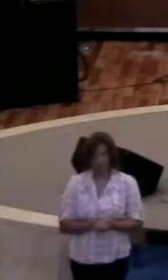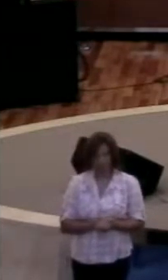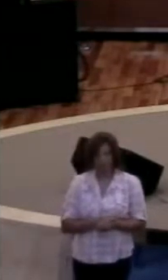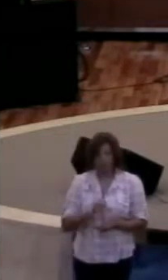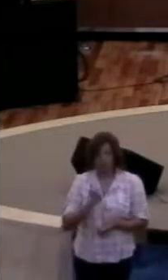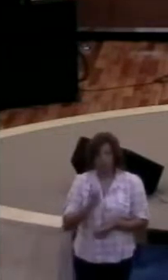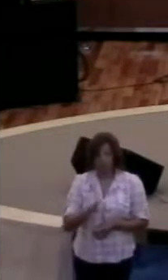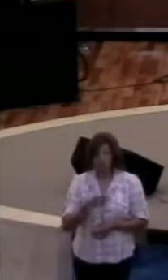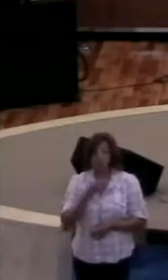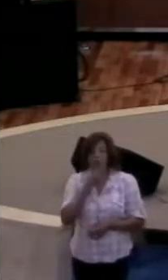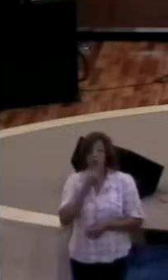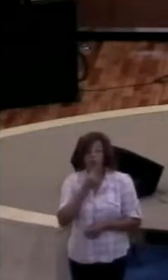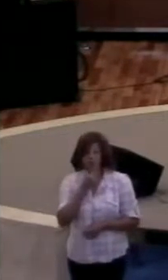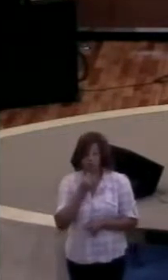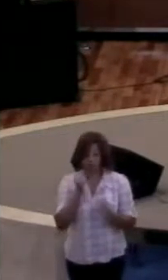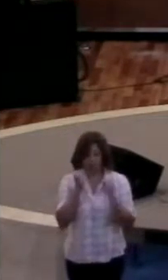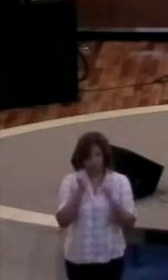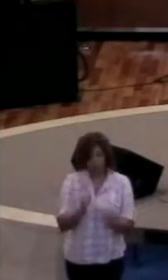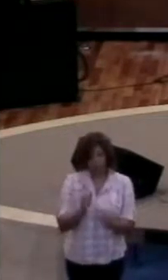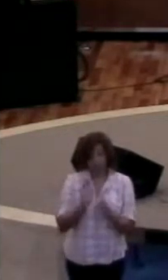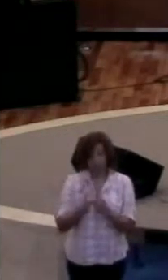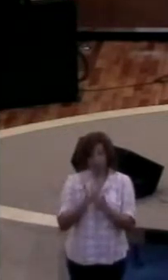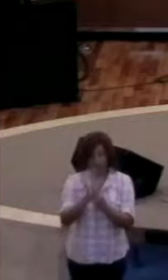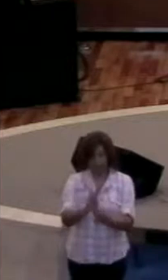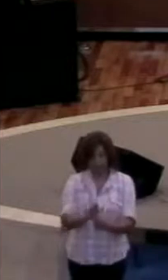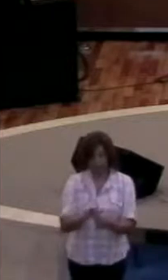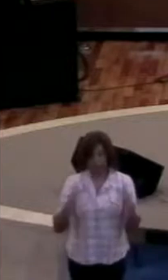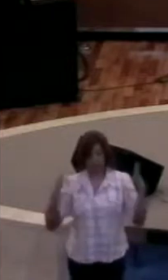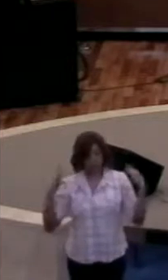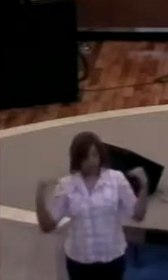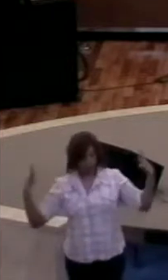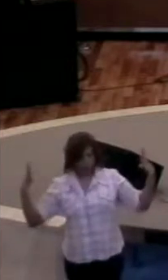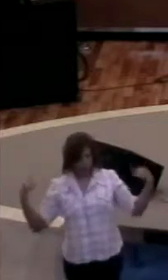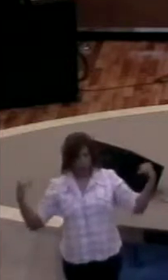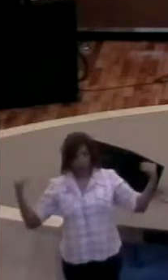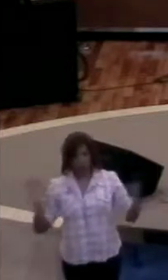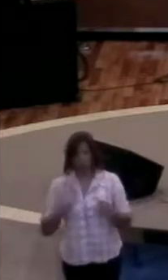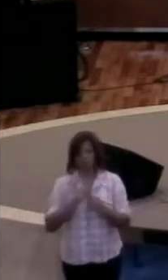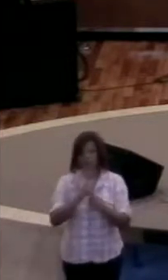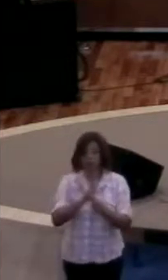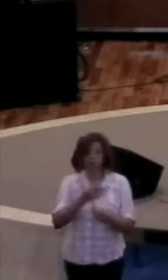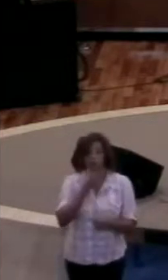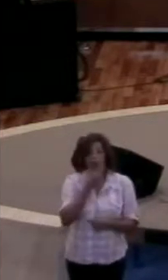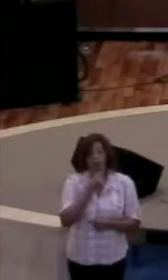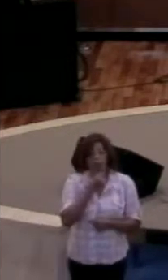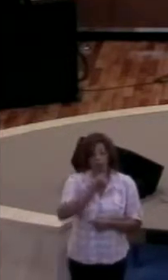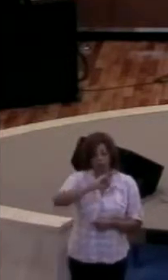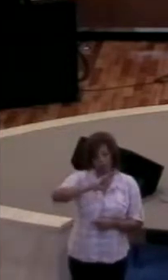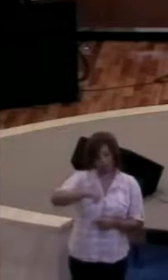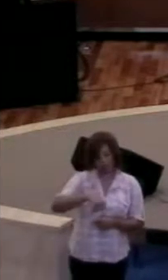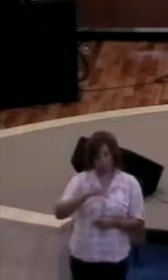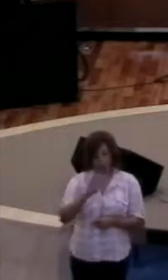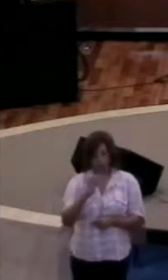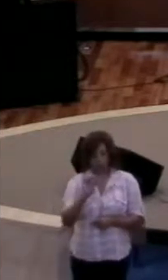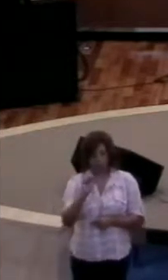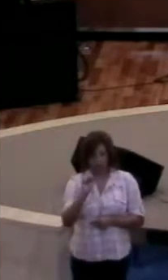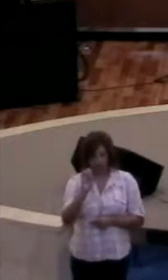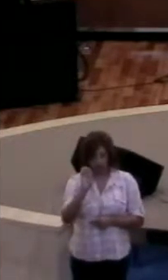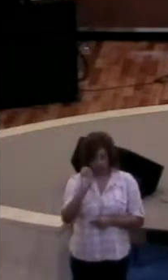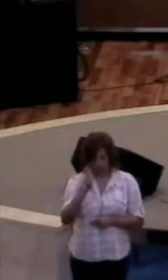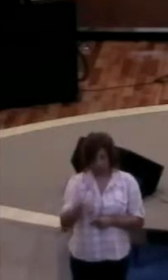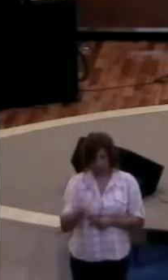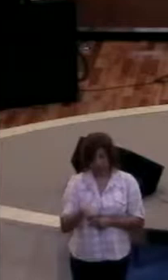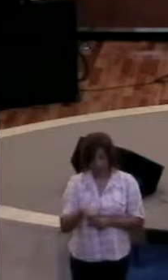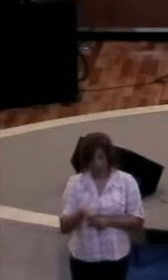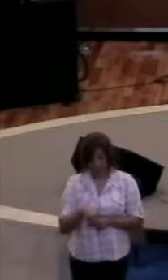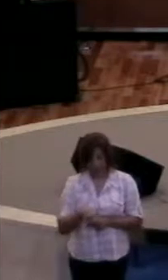receber revelações, Mateus já começa dizendo que o anjo se apresentou a José. Ele omite essa apresentação do anjo para